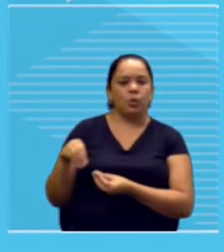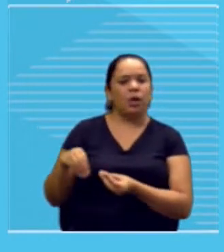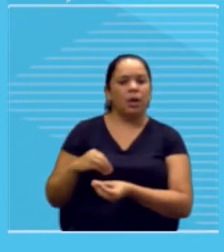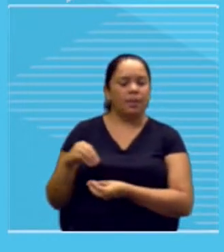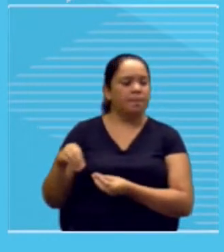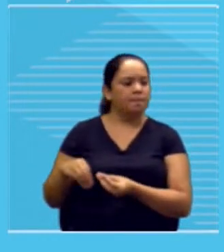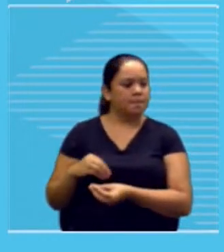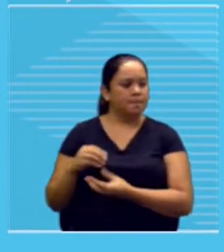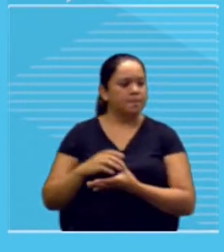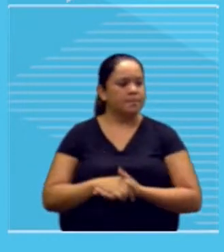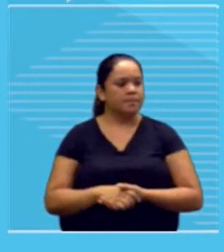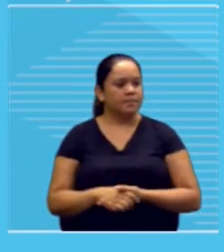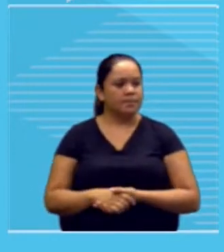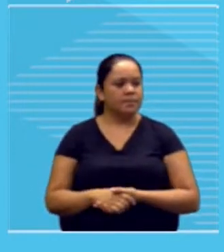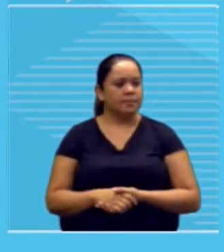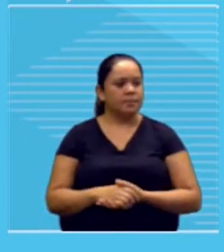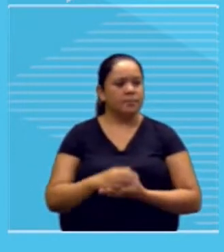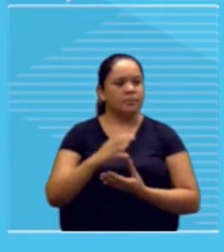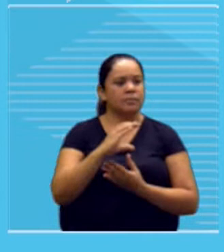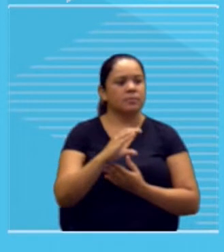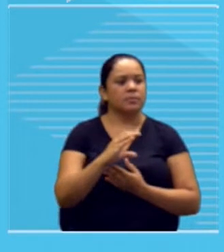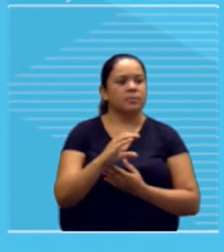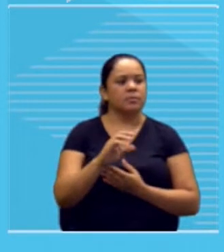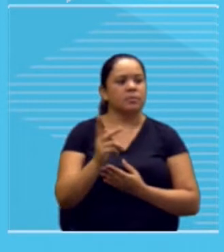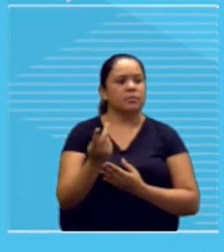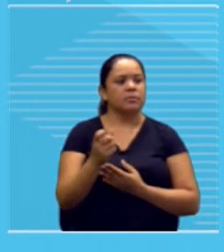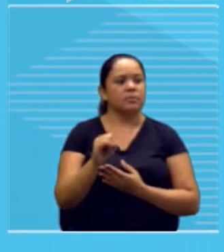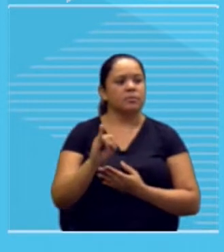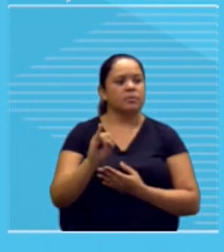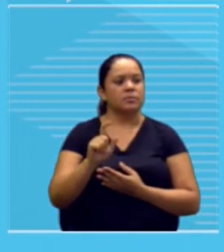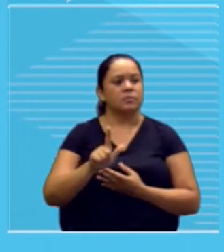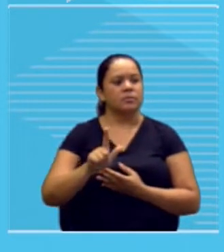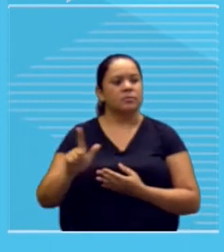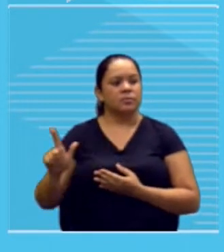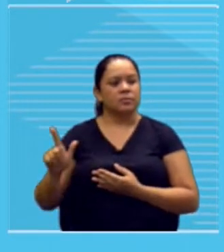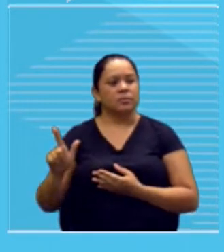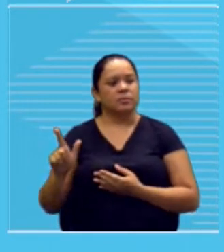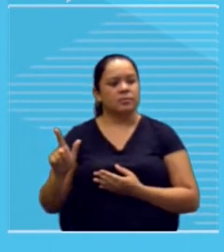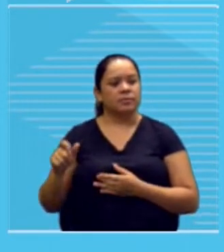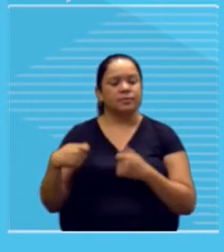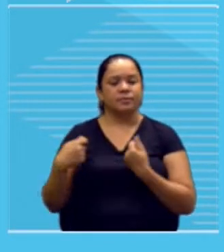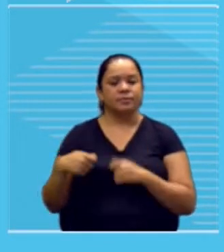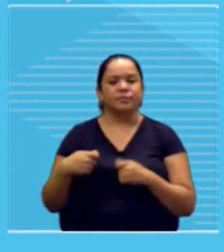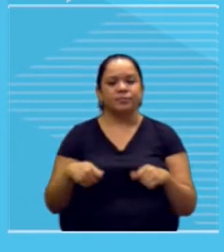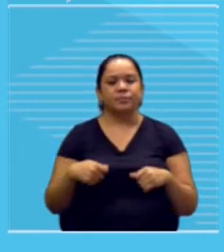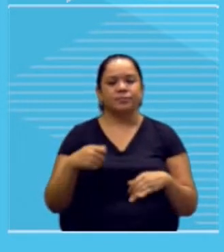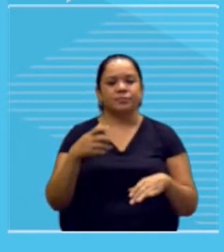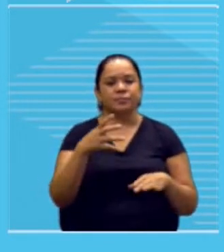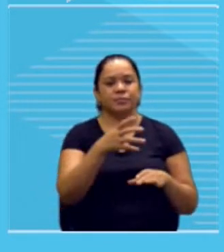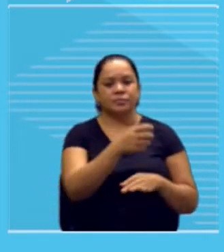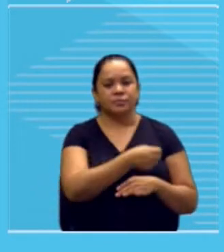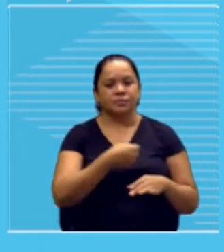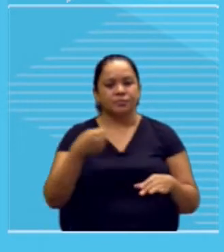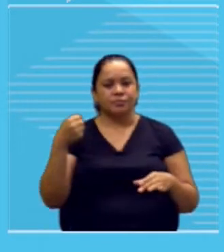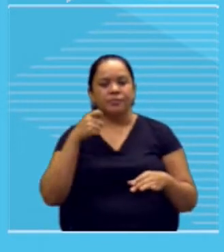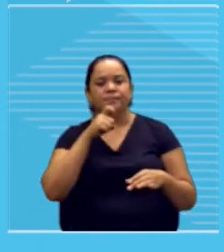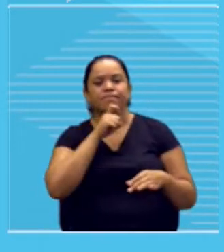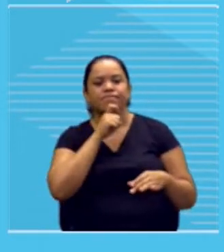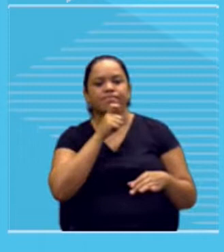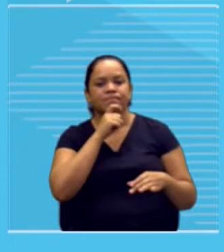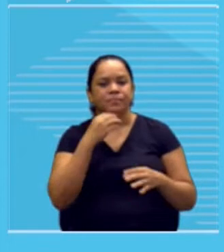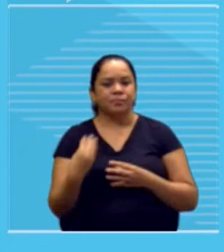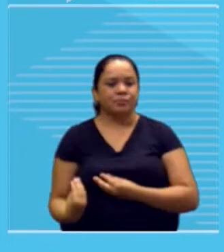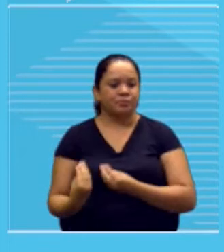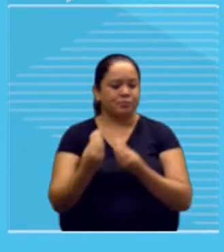e por fim Olha só tio no caso aí hashtag deixa falar de fruta boa é aquela